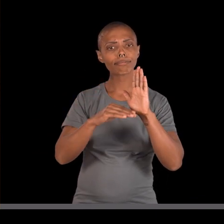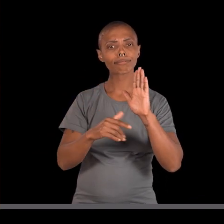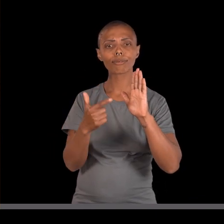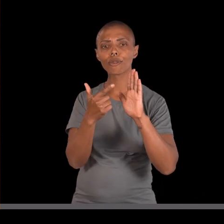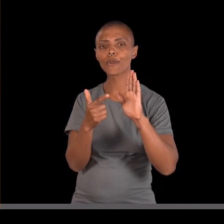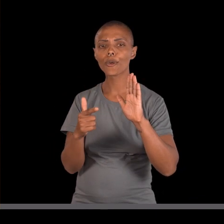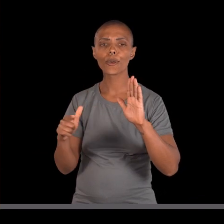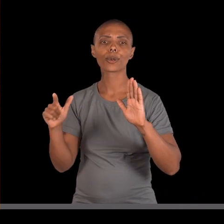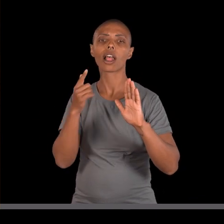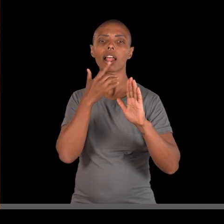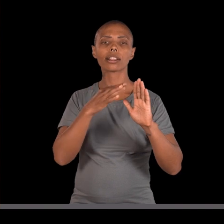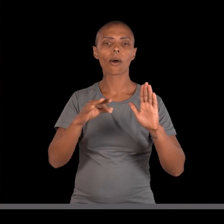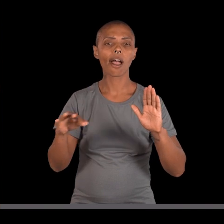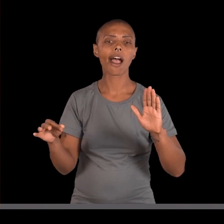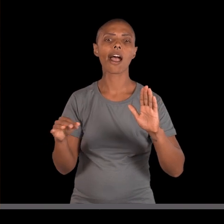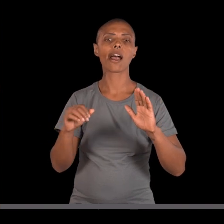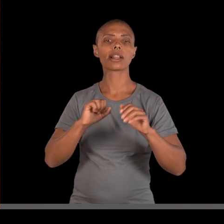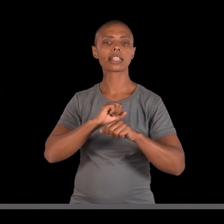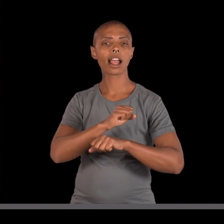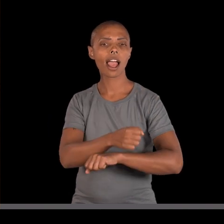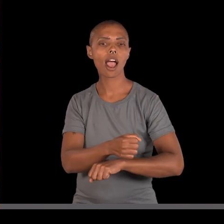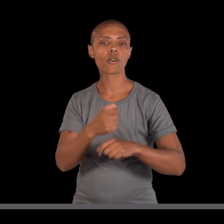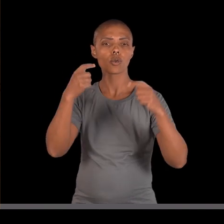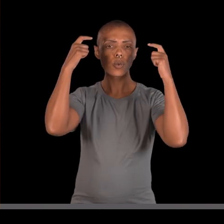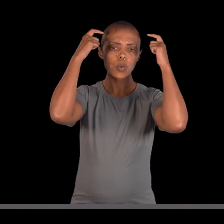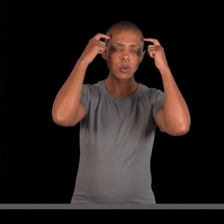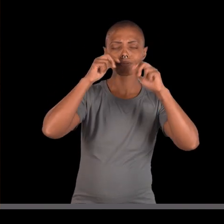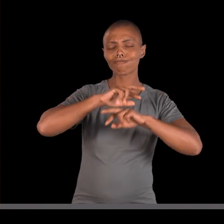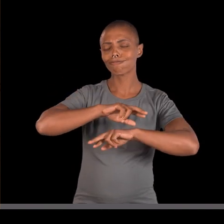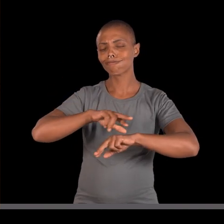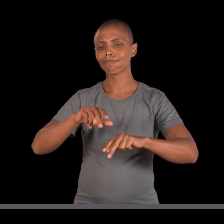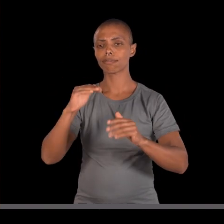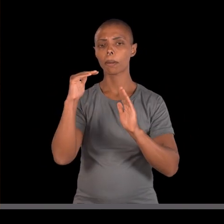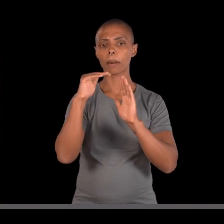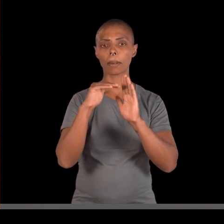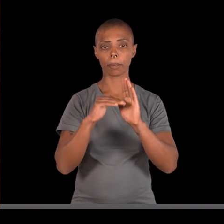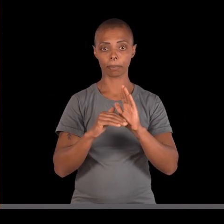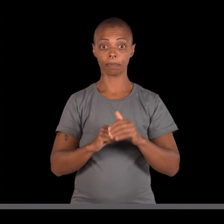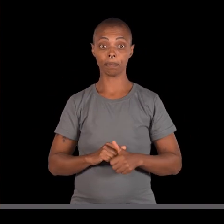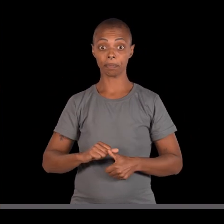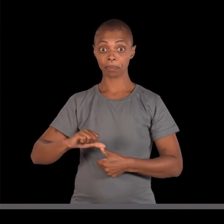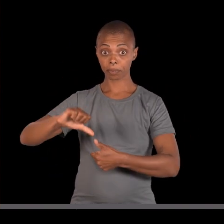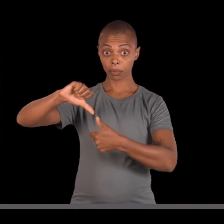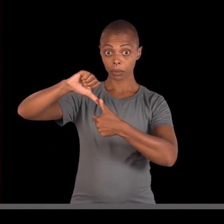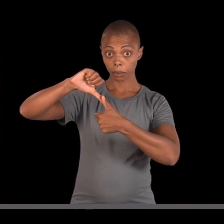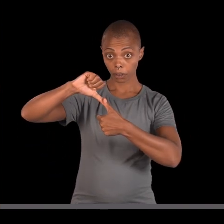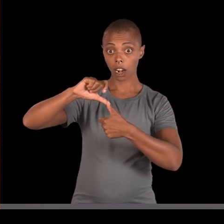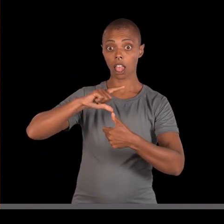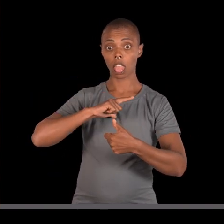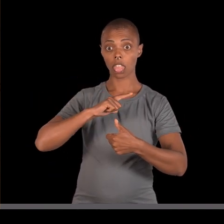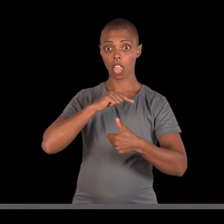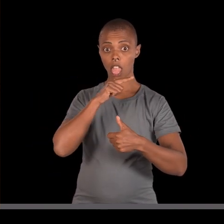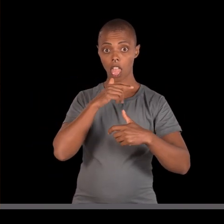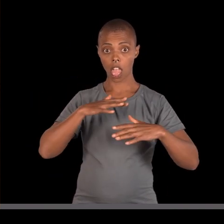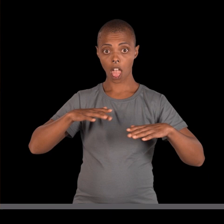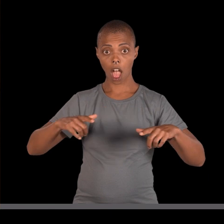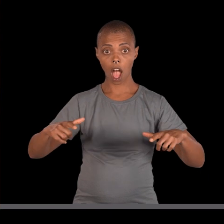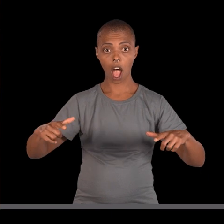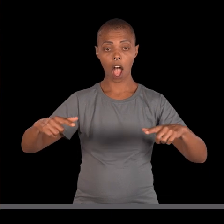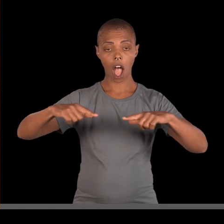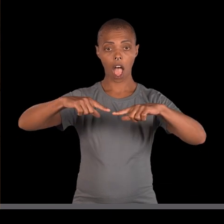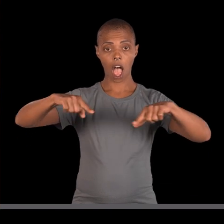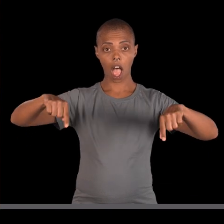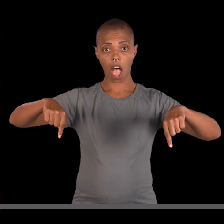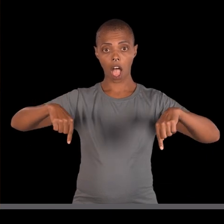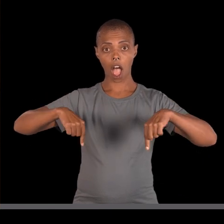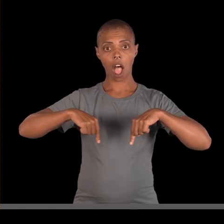Grande Lago Escravo, o Grande Lago do Urso e o Lago Winnipeg. Na América Central, você vai ter o Lago do Nicarágua, o Manágua